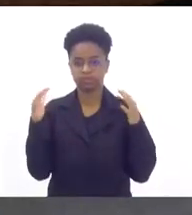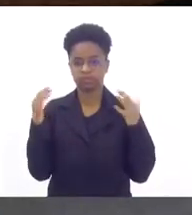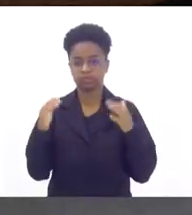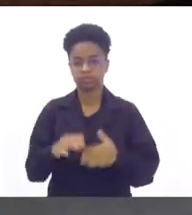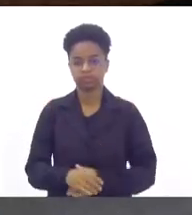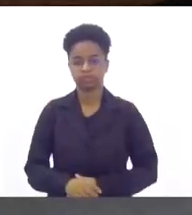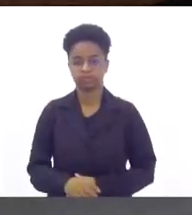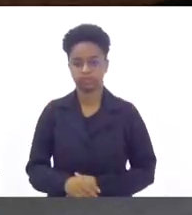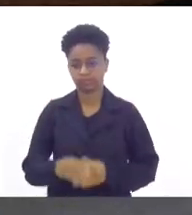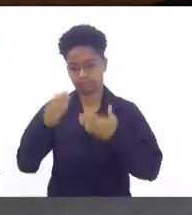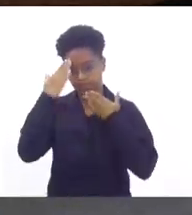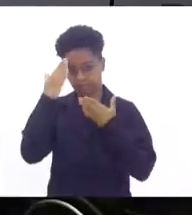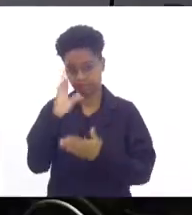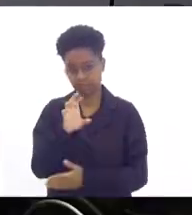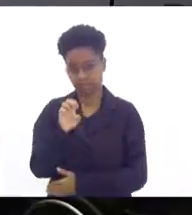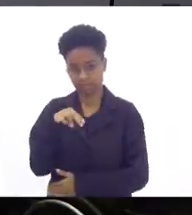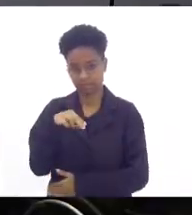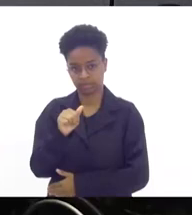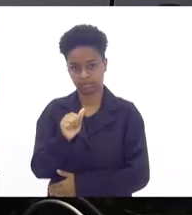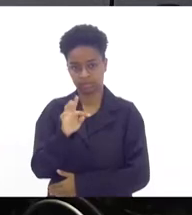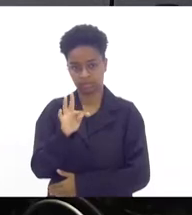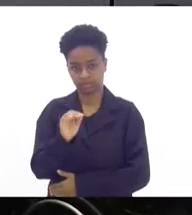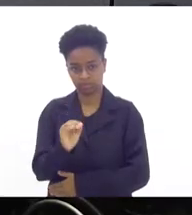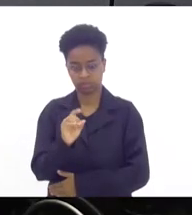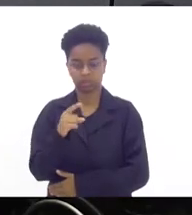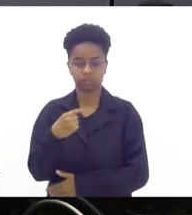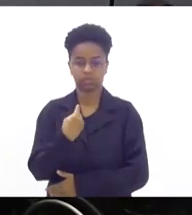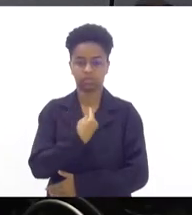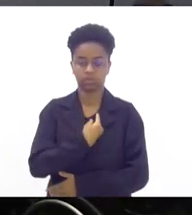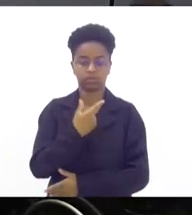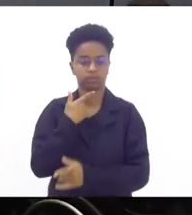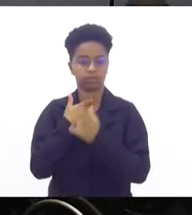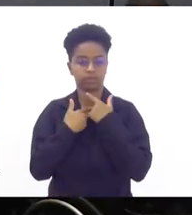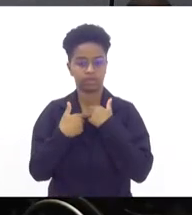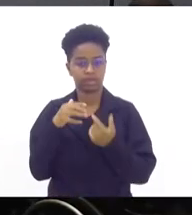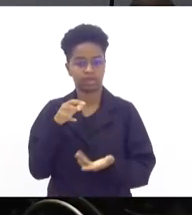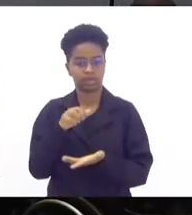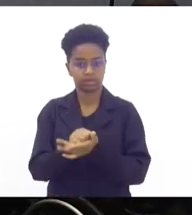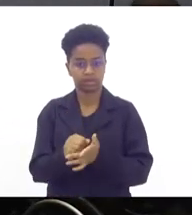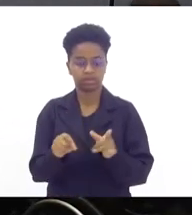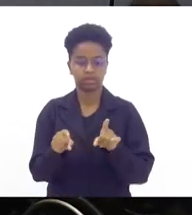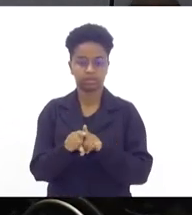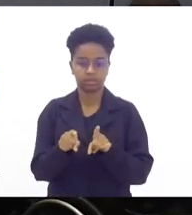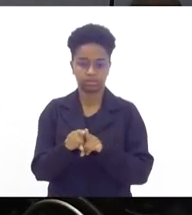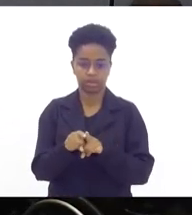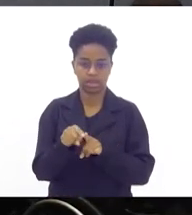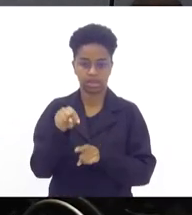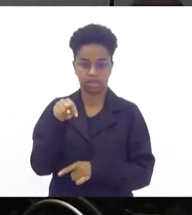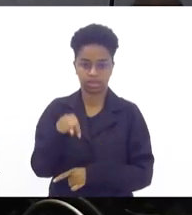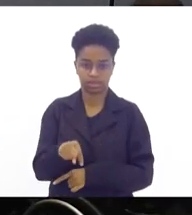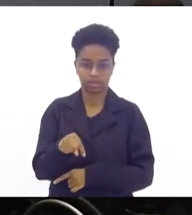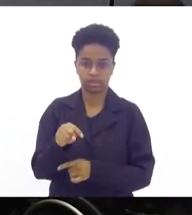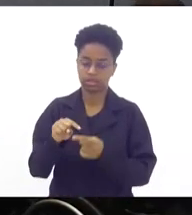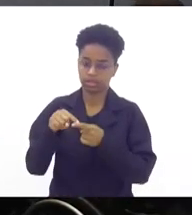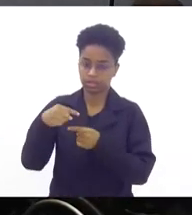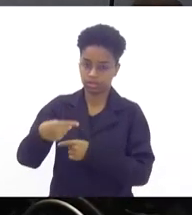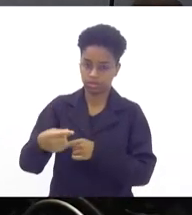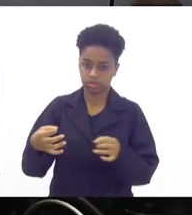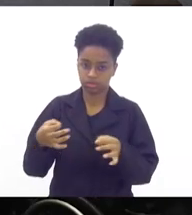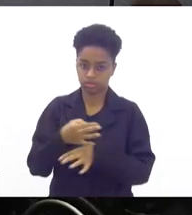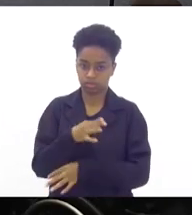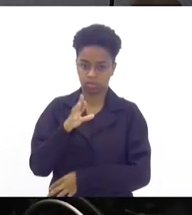Obrigado Doutor Renato nós queremos registrar logo após a senhora Rosane